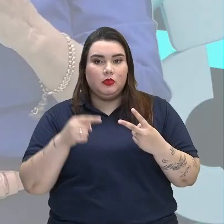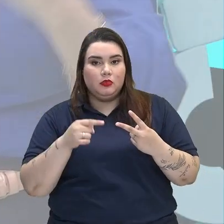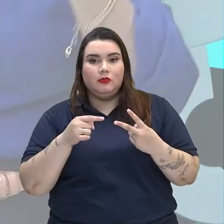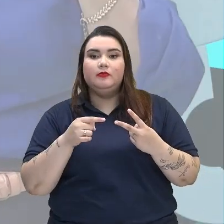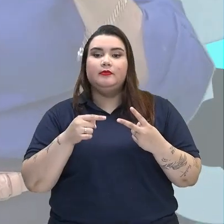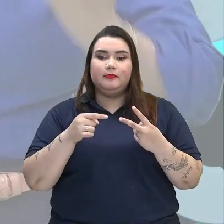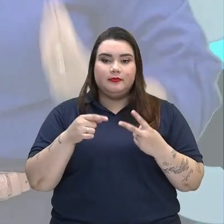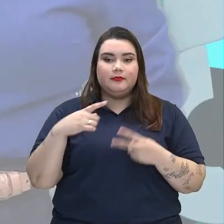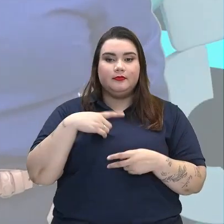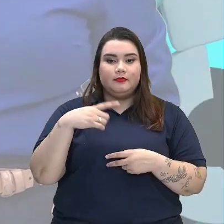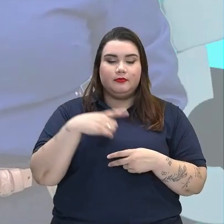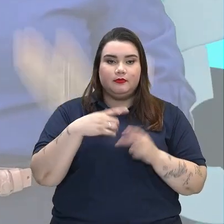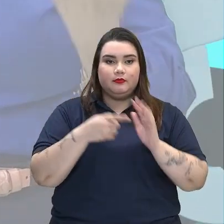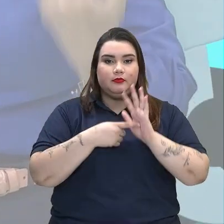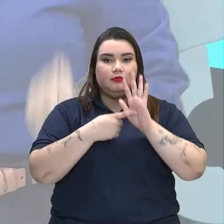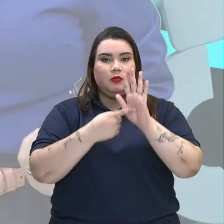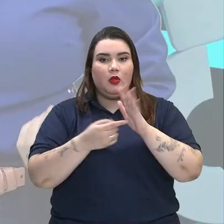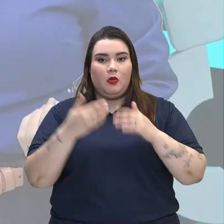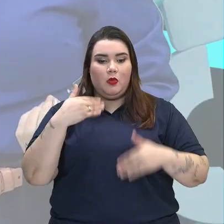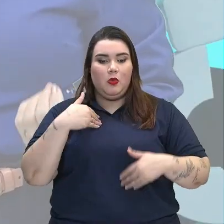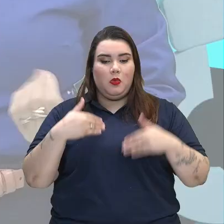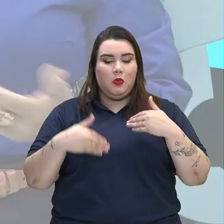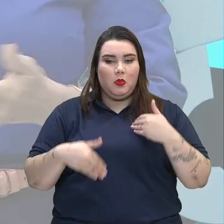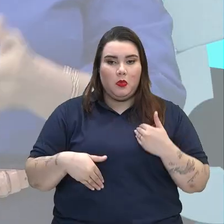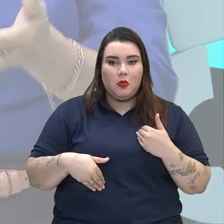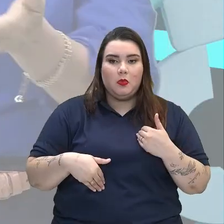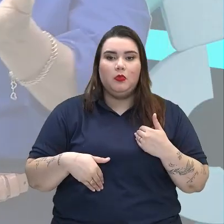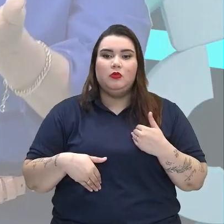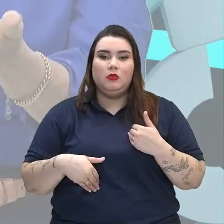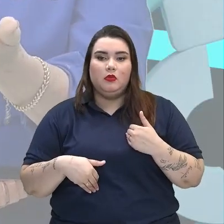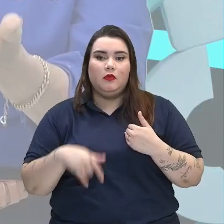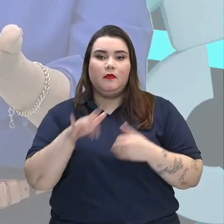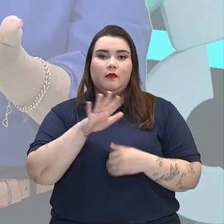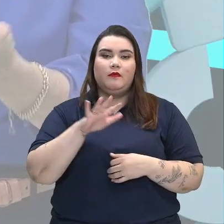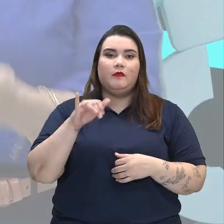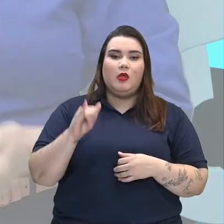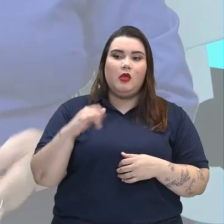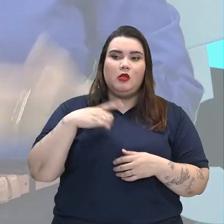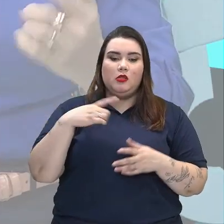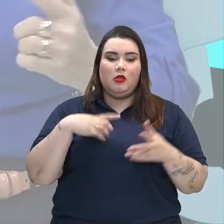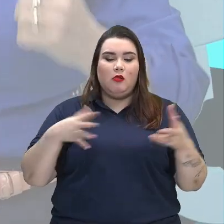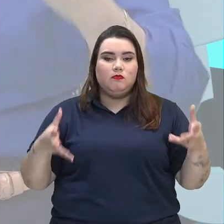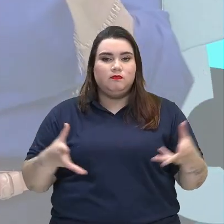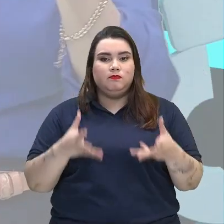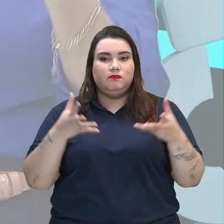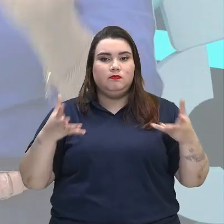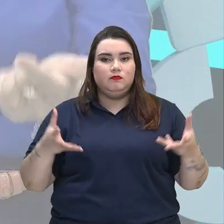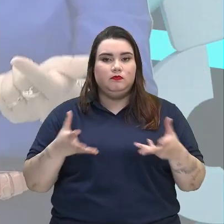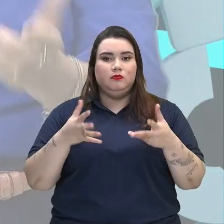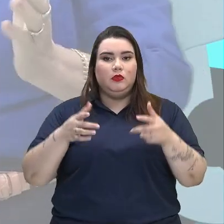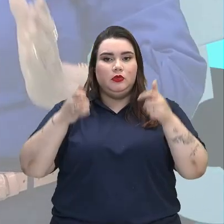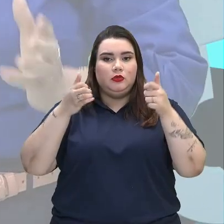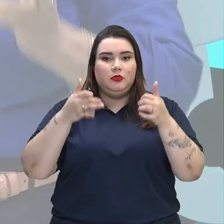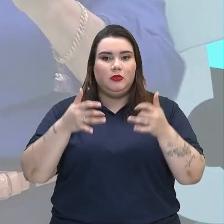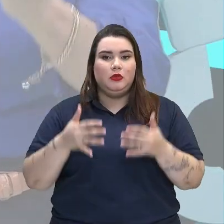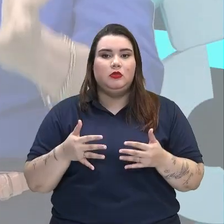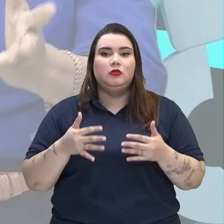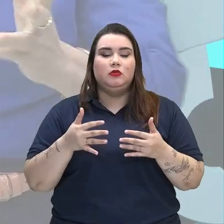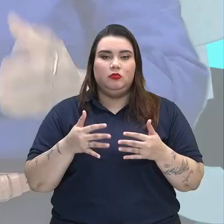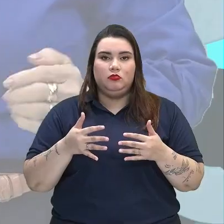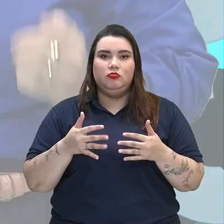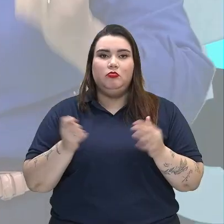expressões faciais quanto a postura, a linguagem corporal, vão fortalecer esse discurso verbal, vão